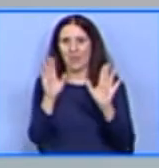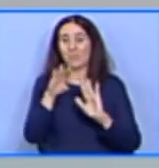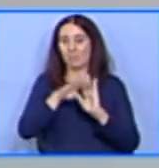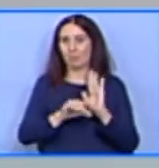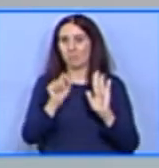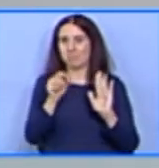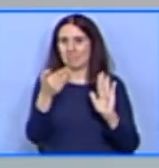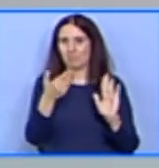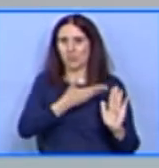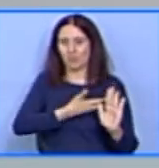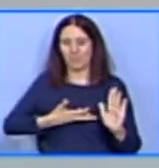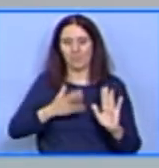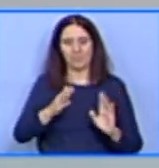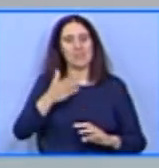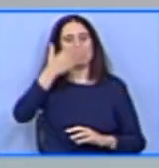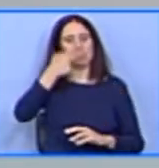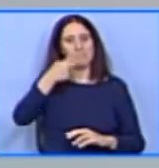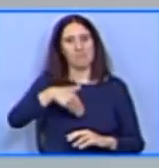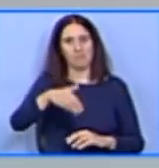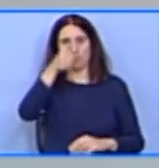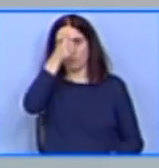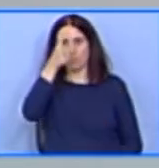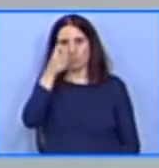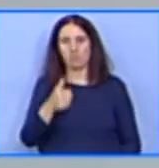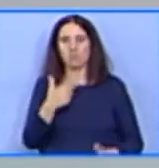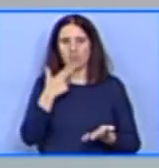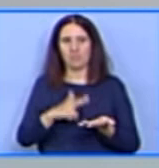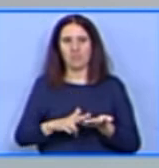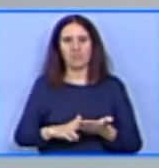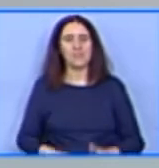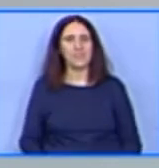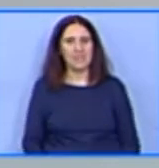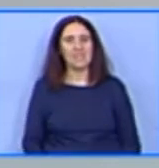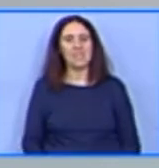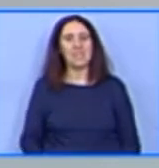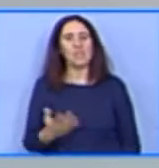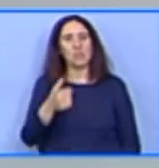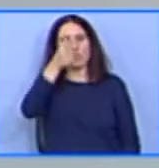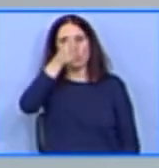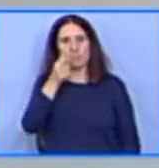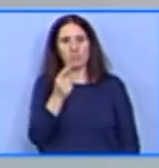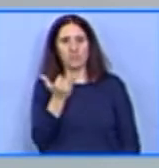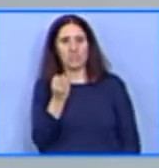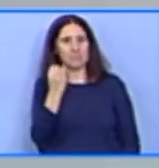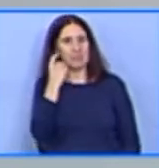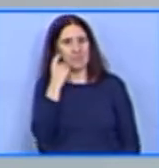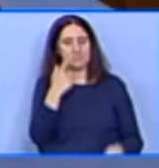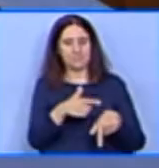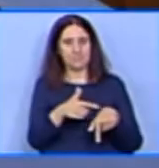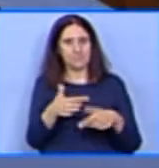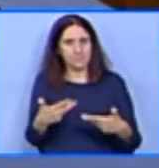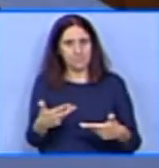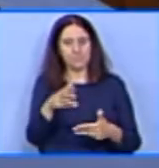programa e daqui a 2 dias é domingo. É verdade. É o 20º domingo do tempo comum. Olhamos